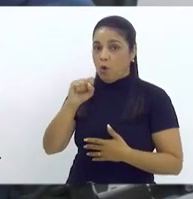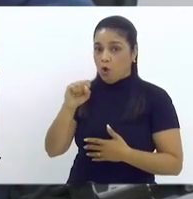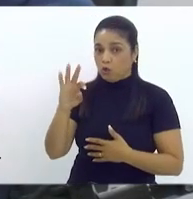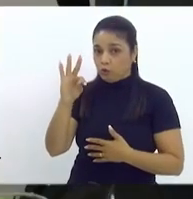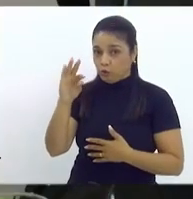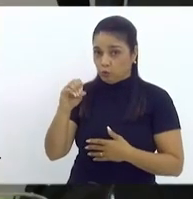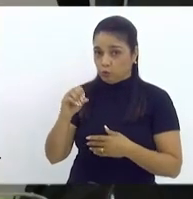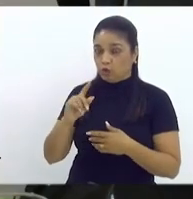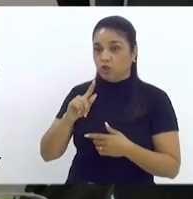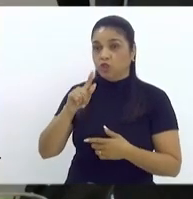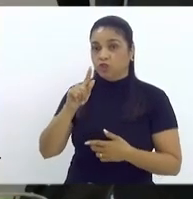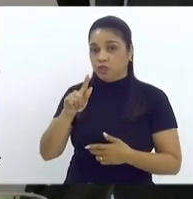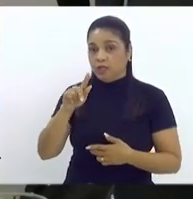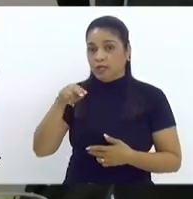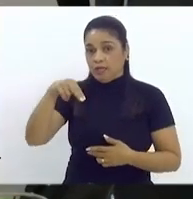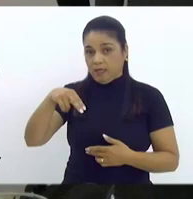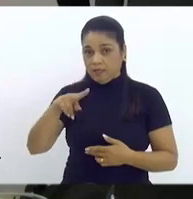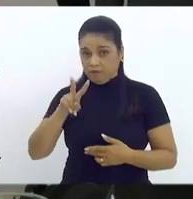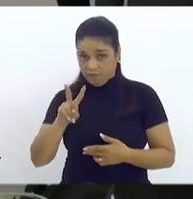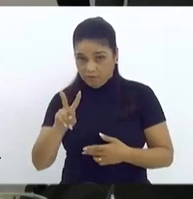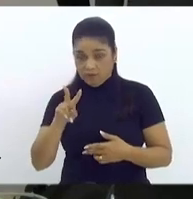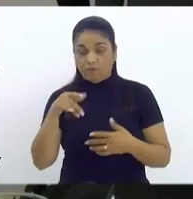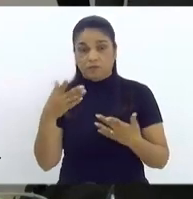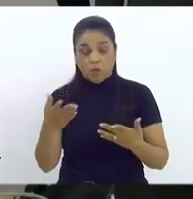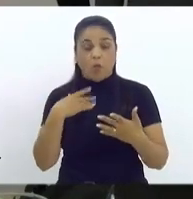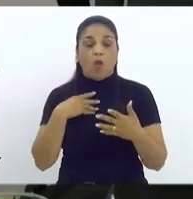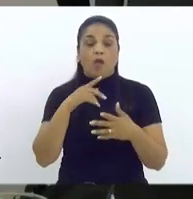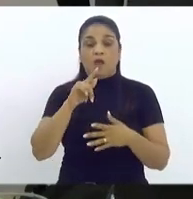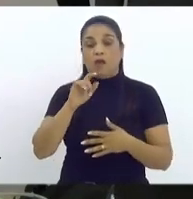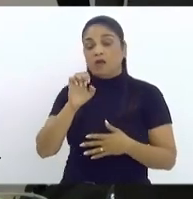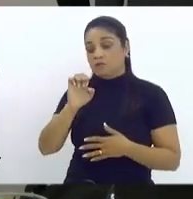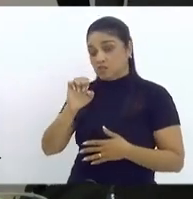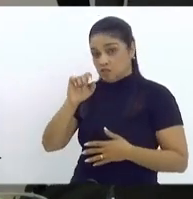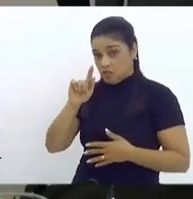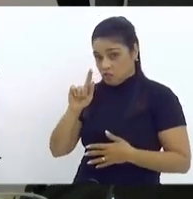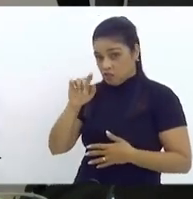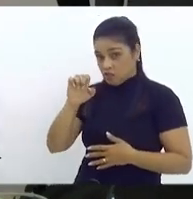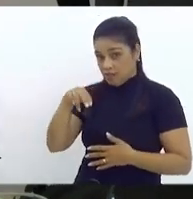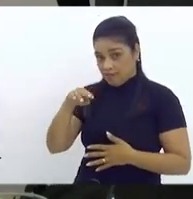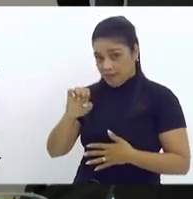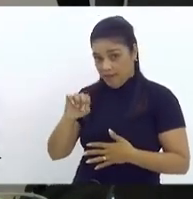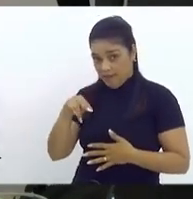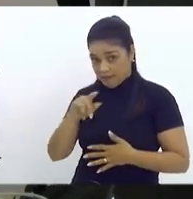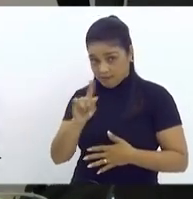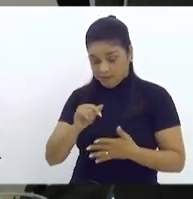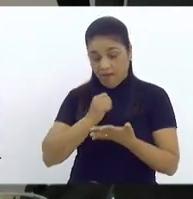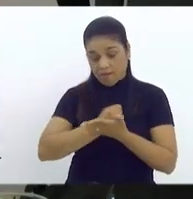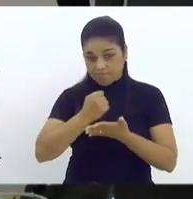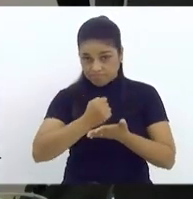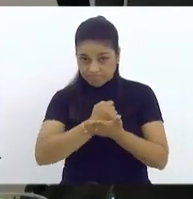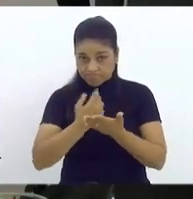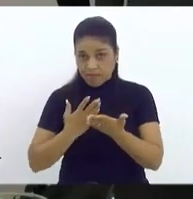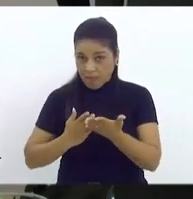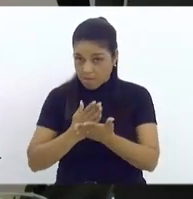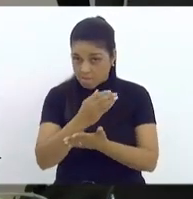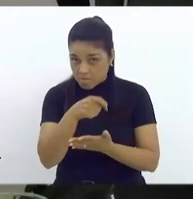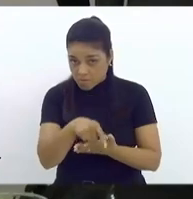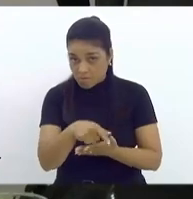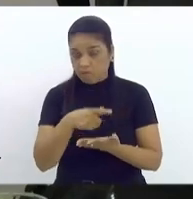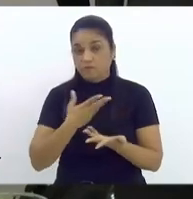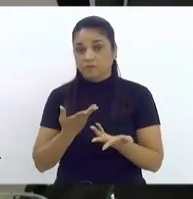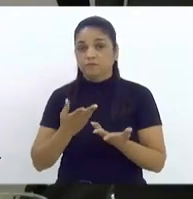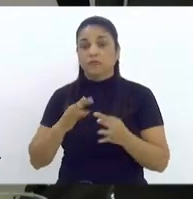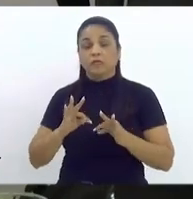A Genersa, ela aprova toda a parte dos contratos, né? E depois, que é as condições gerais